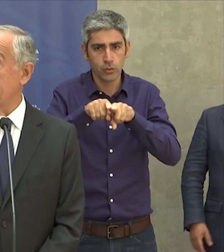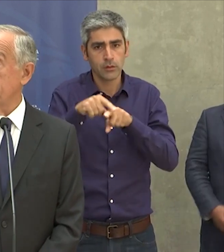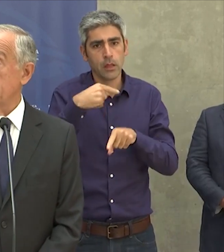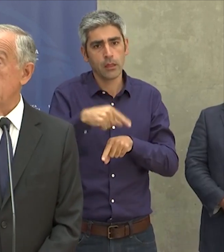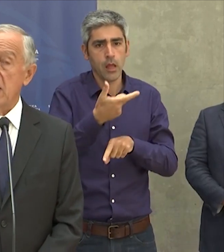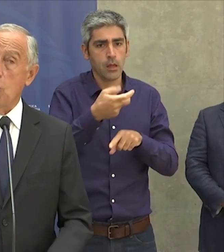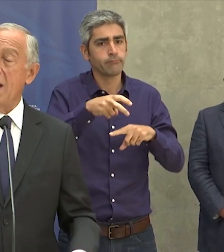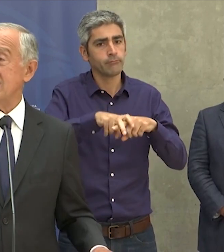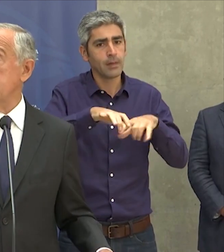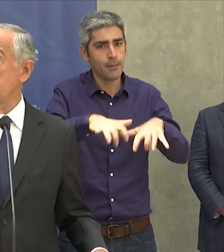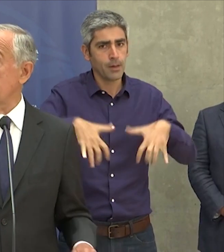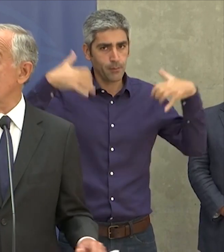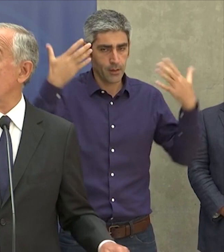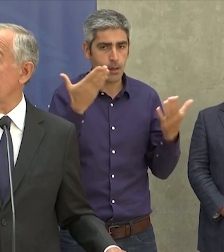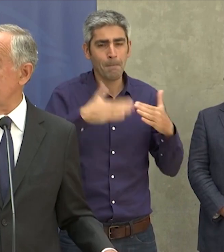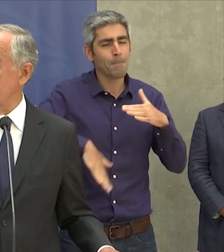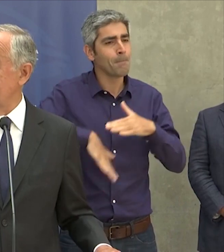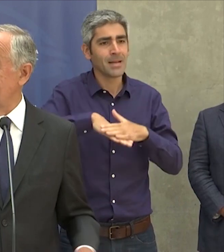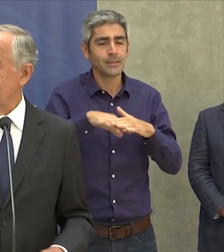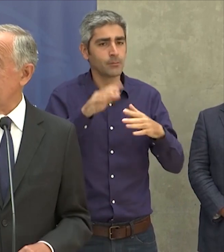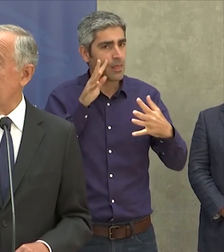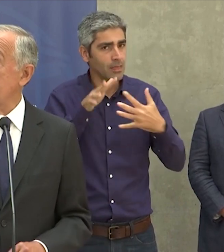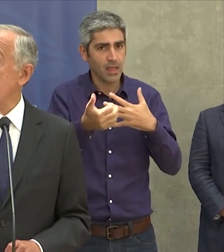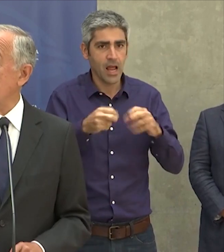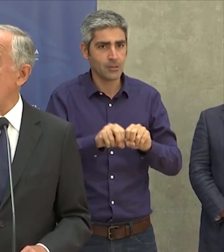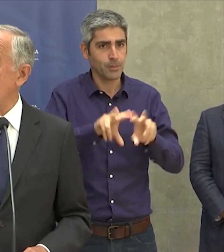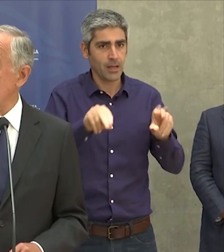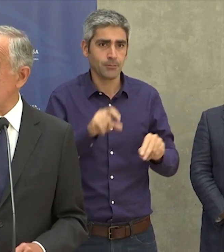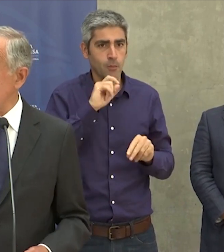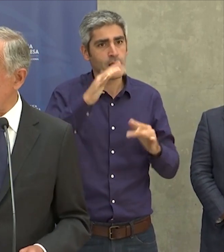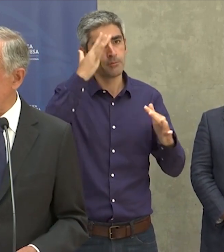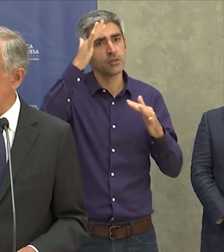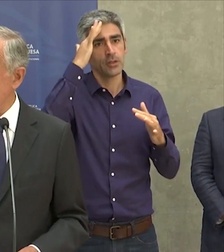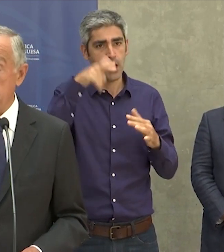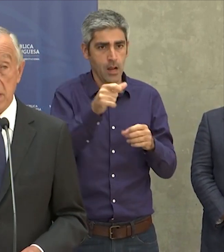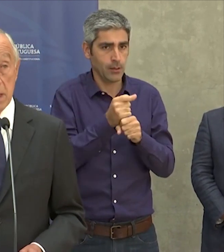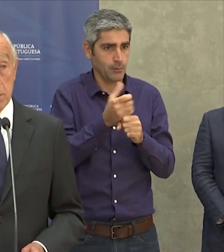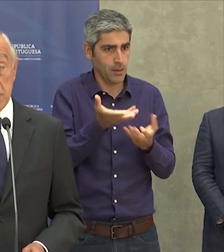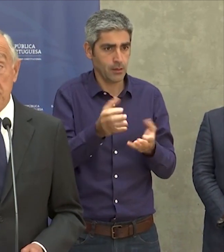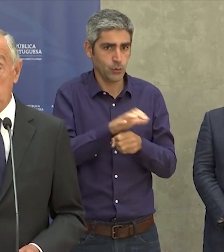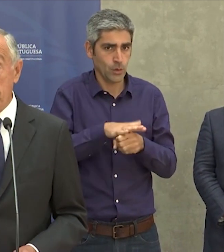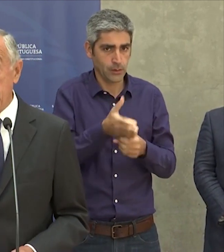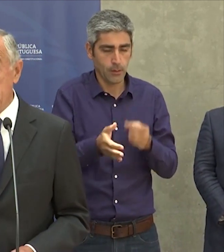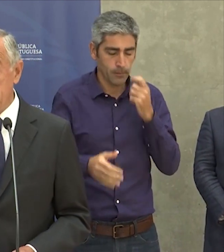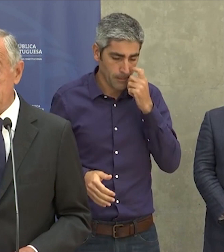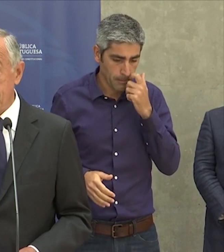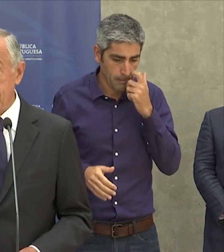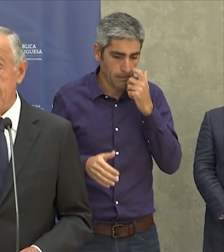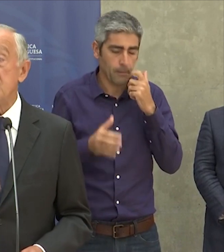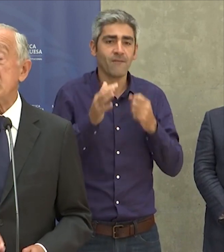parlamentar. É o máximo de transparência que se pode imaginar num exercício destes. Portanto, valeu a